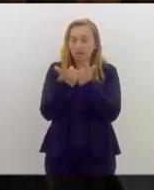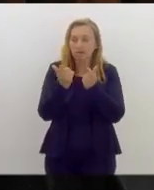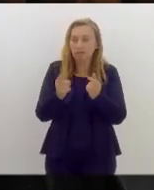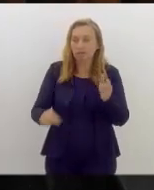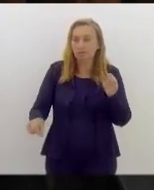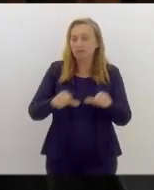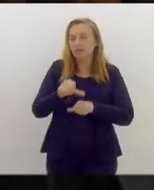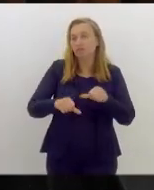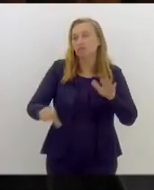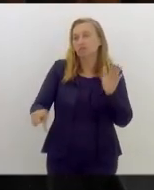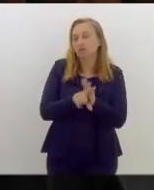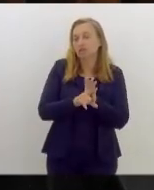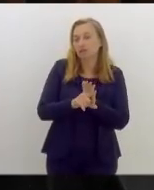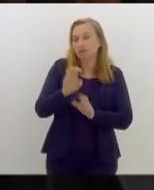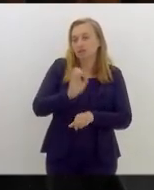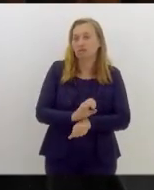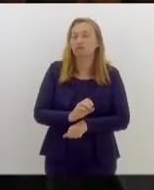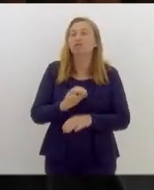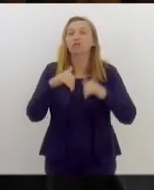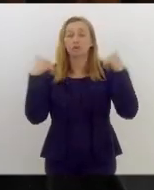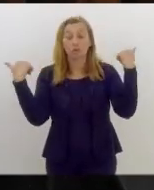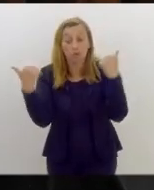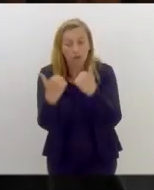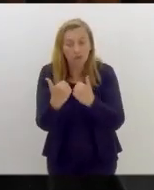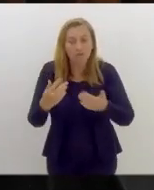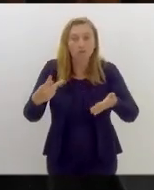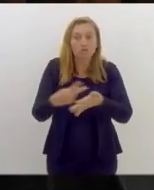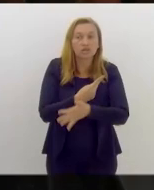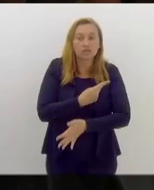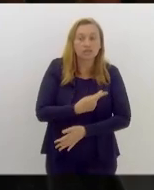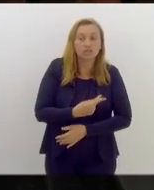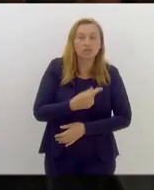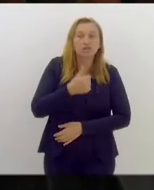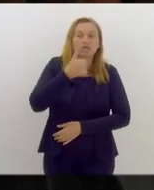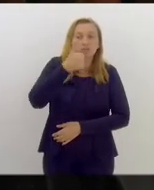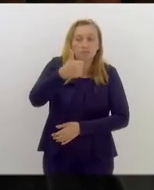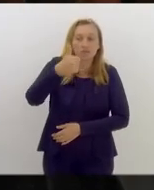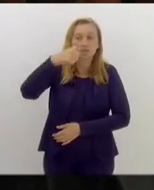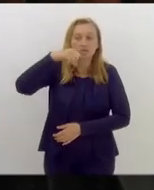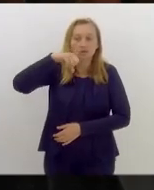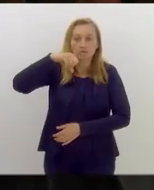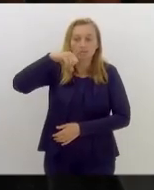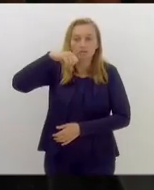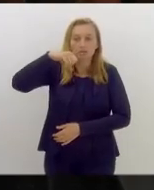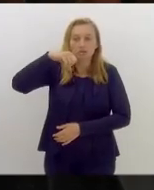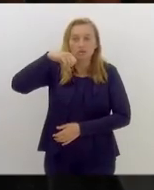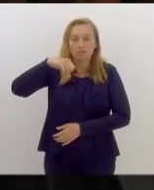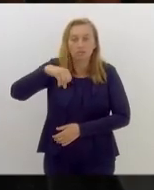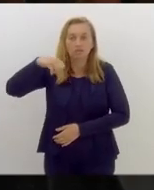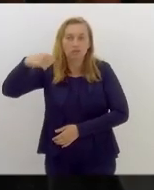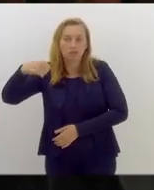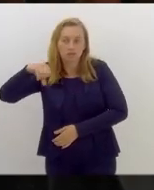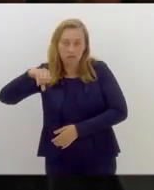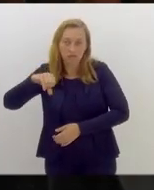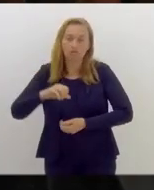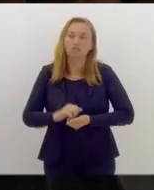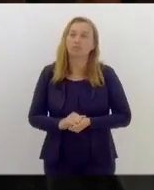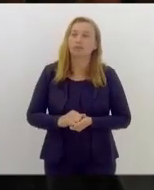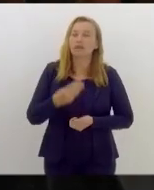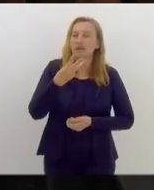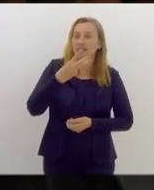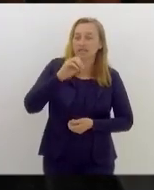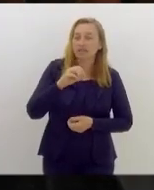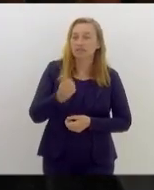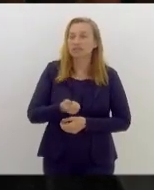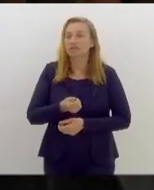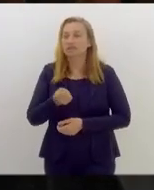estadual. Bom, o Congresso, como eu disse, aconteceu, foi aberto no dia 30 de agosto e aconteceu até 3 de setembro, salvo